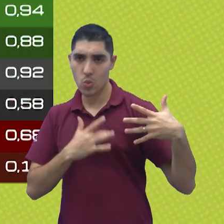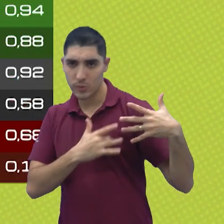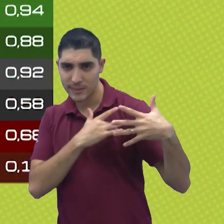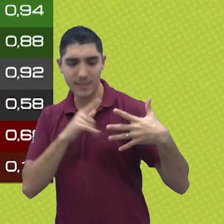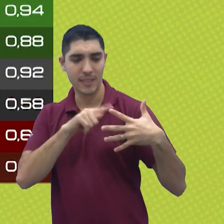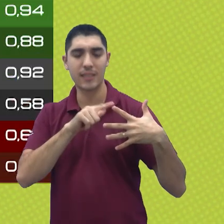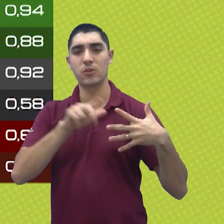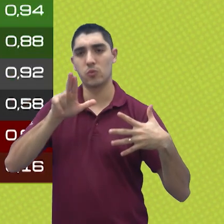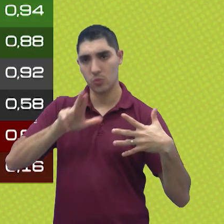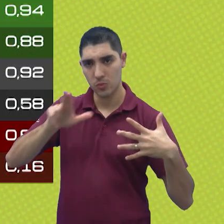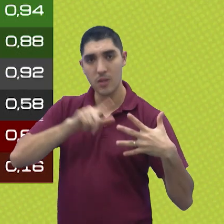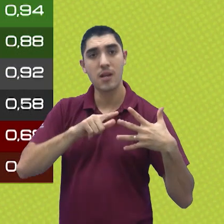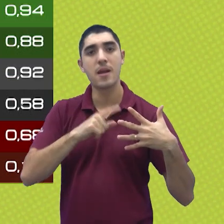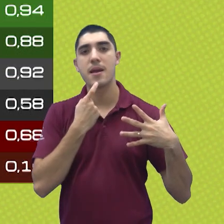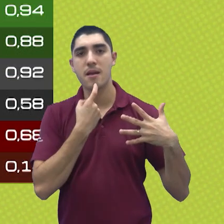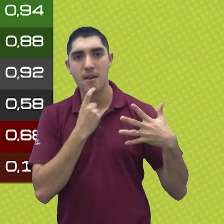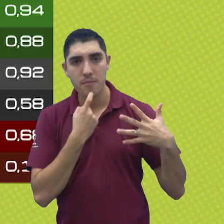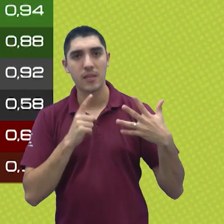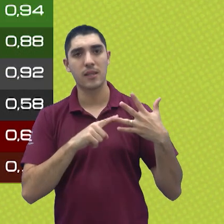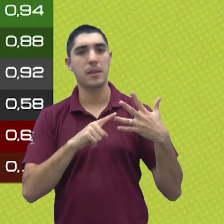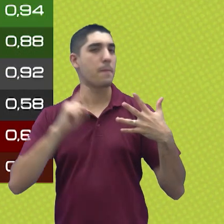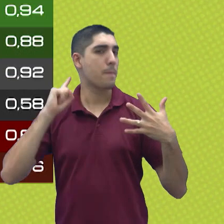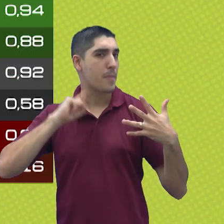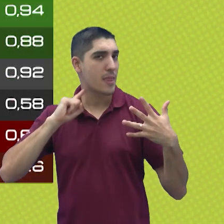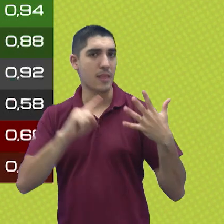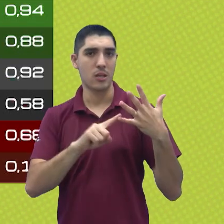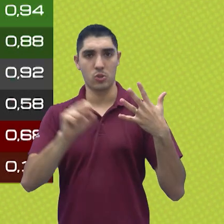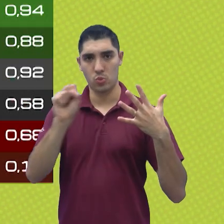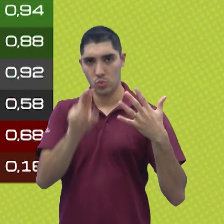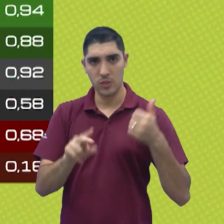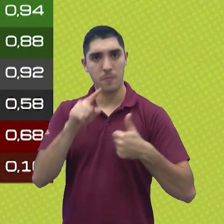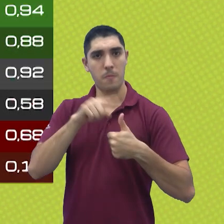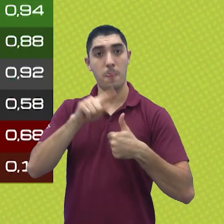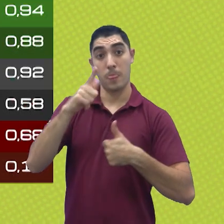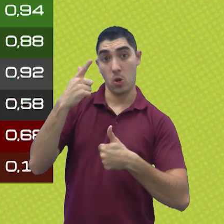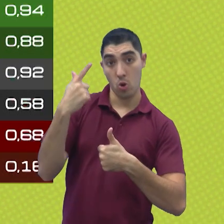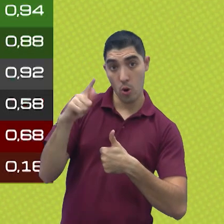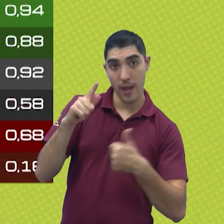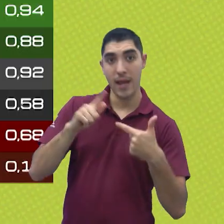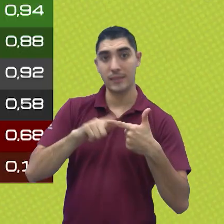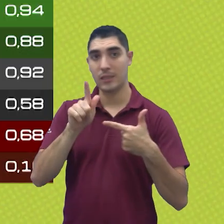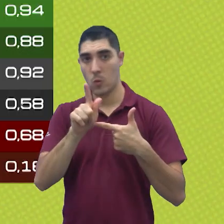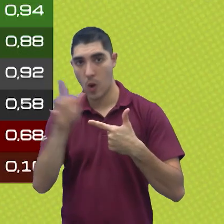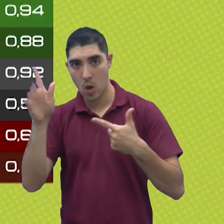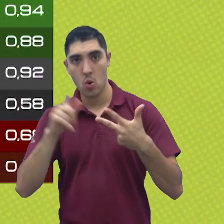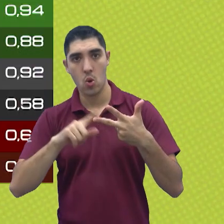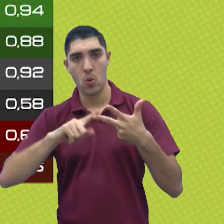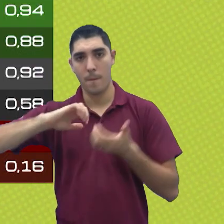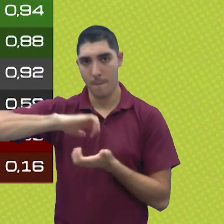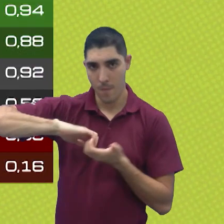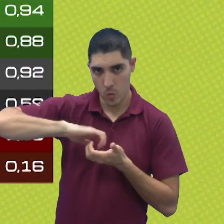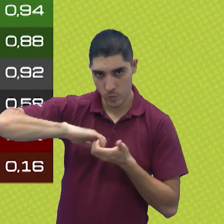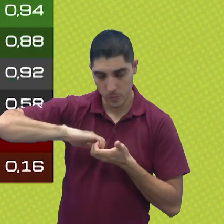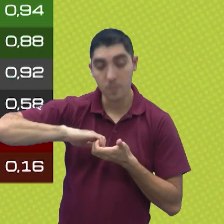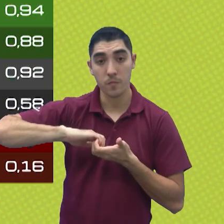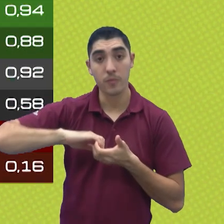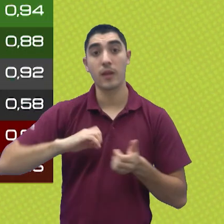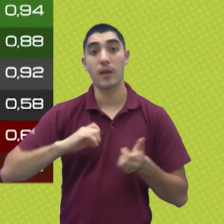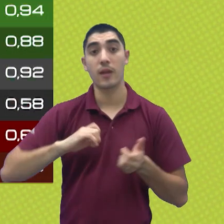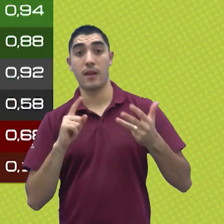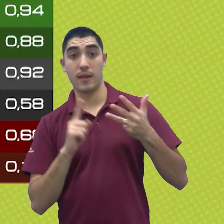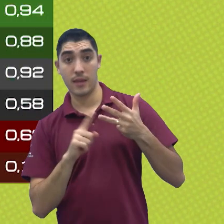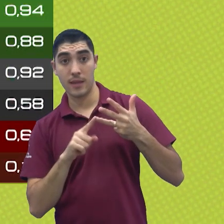Campinas, Minas, Suzano, Goiás, Guarulhos e Monte Carmelo. Se terminasse hoje, essas 8 equipes estariam classificadas. SESI estaria